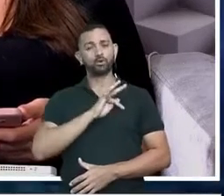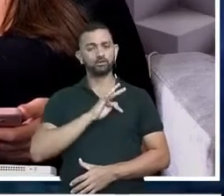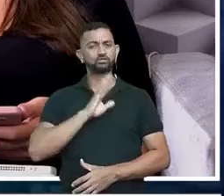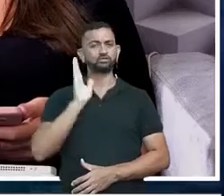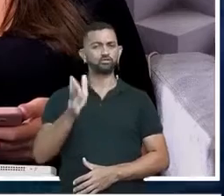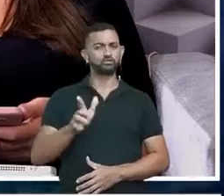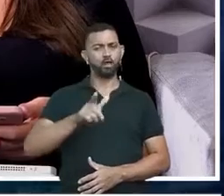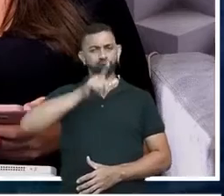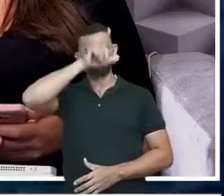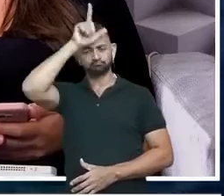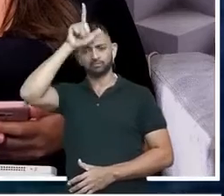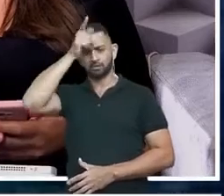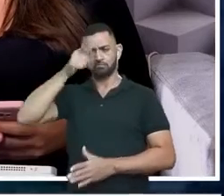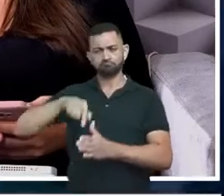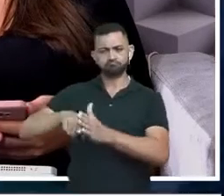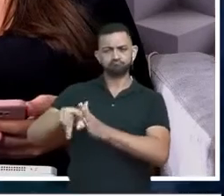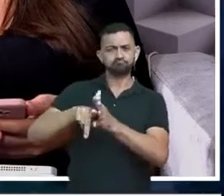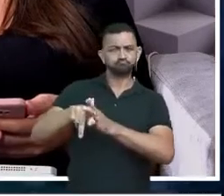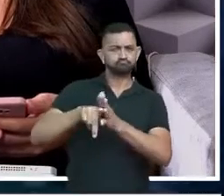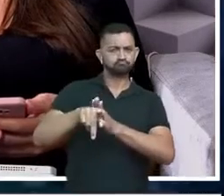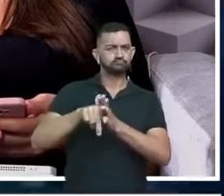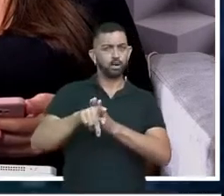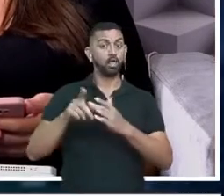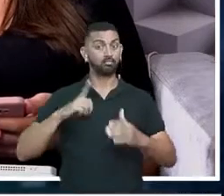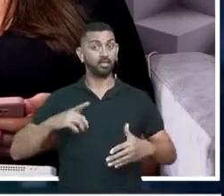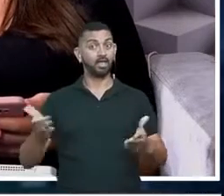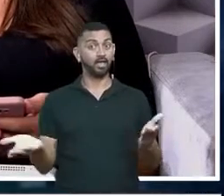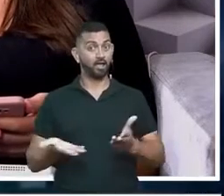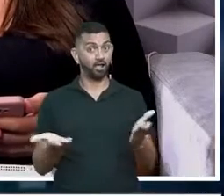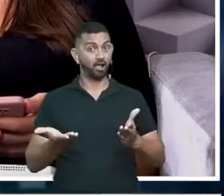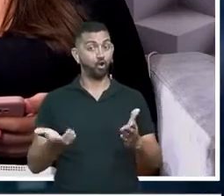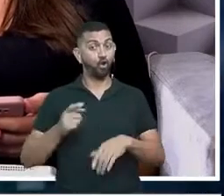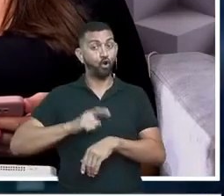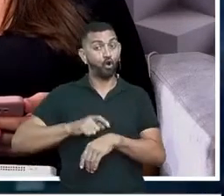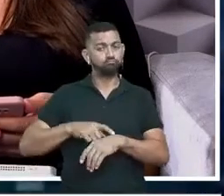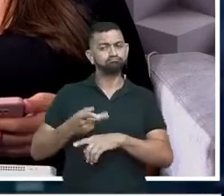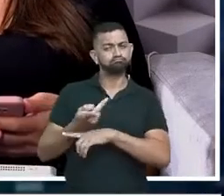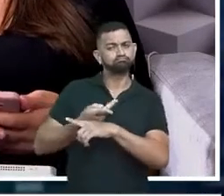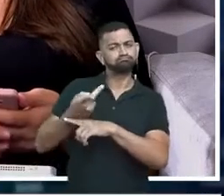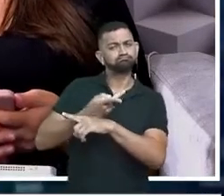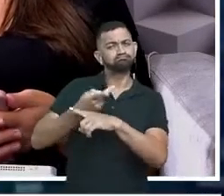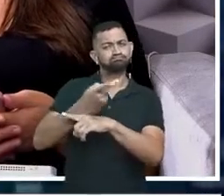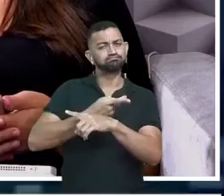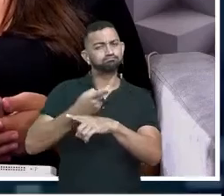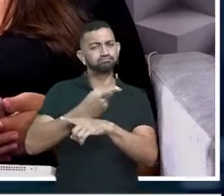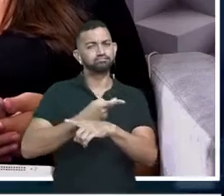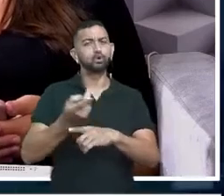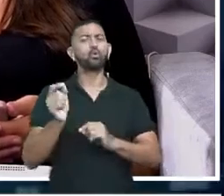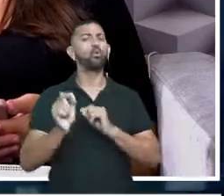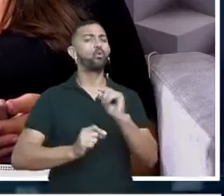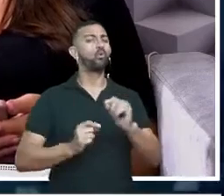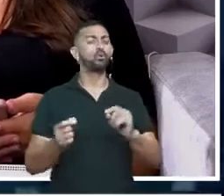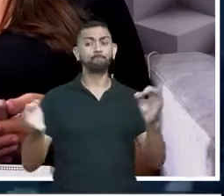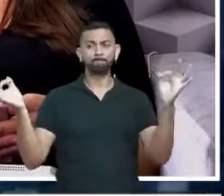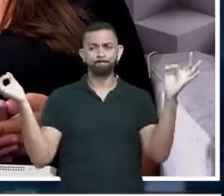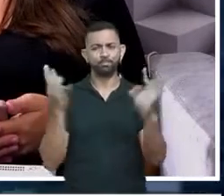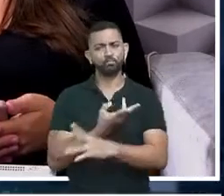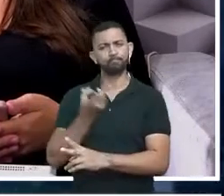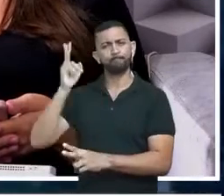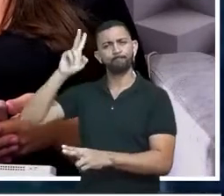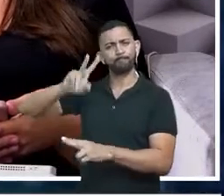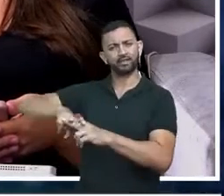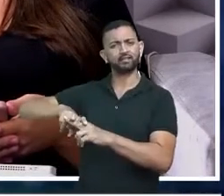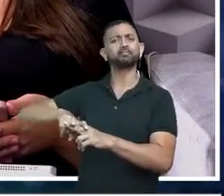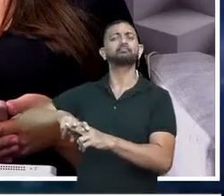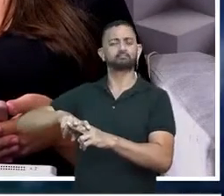Militar que liderou toda essa mega operação que ainda ocorre em Imperatriz nesse momento em busca de elucidar em